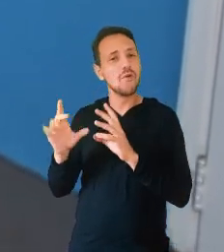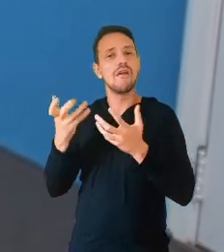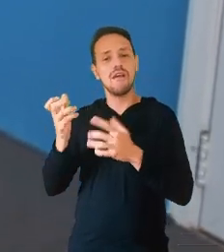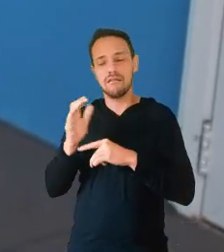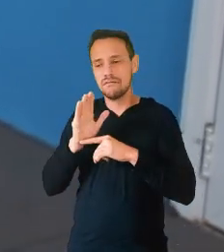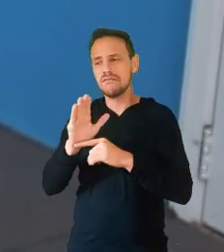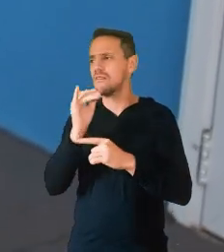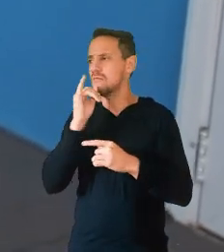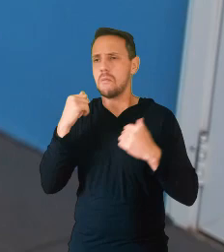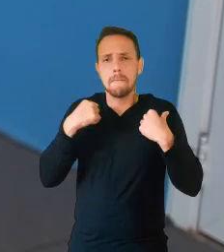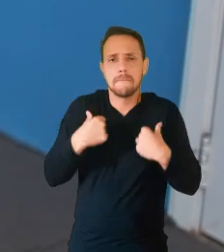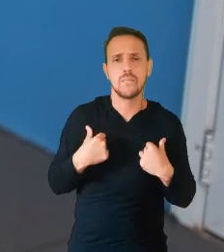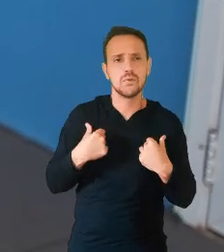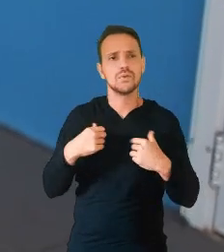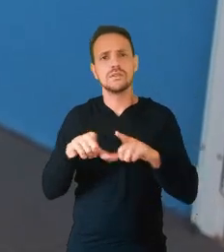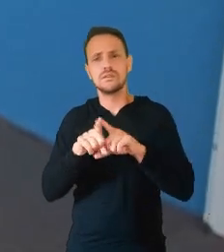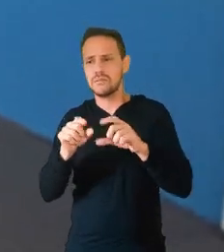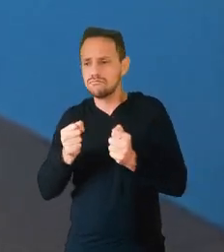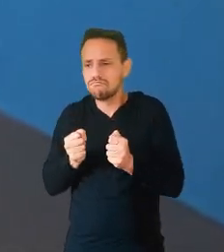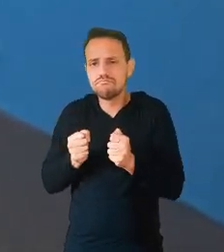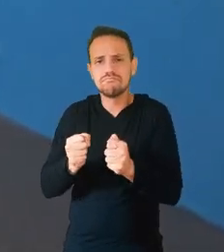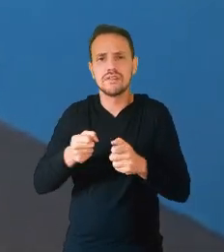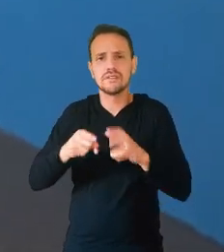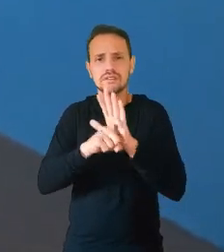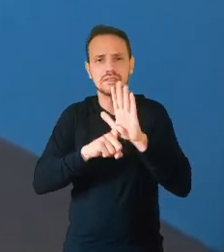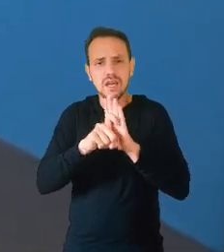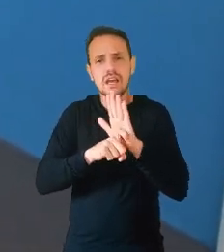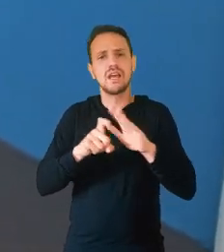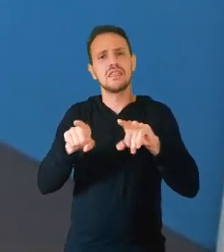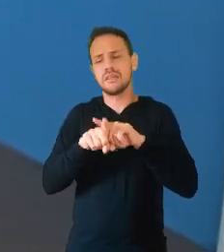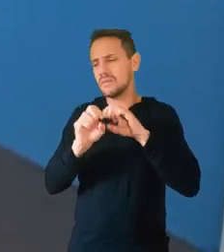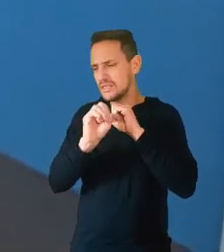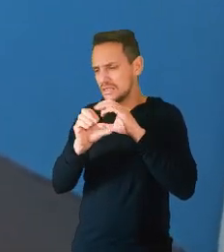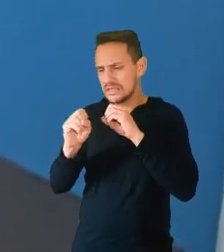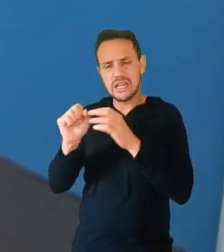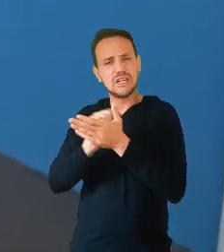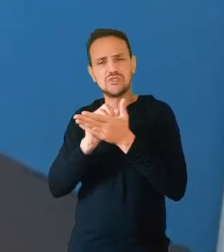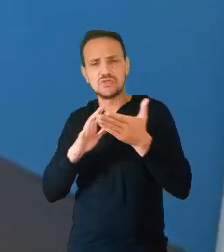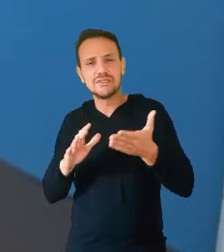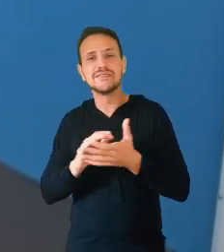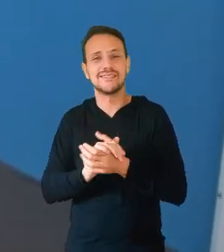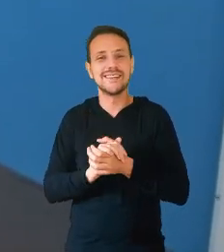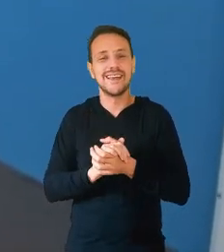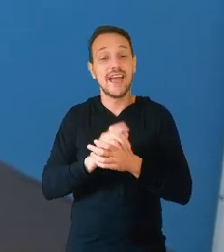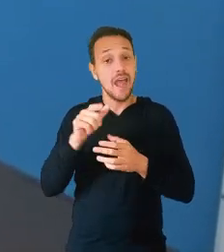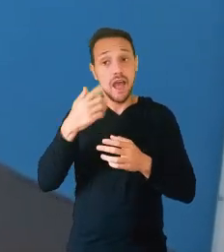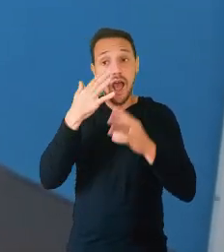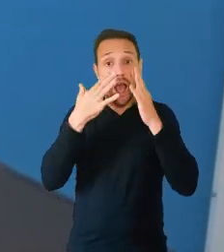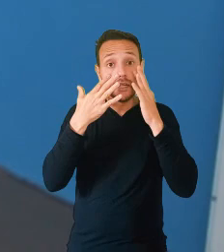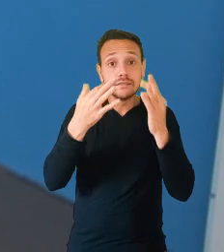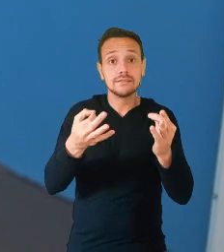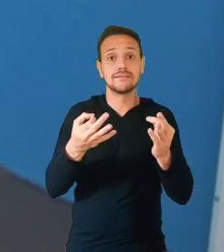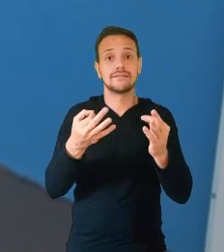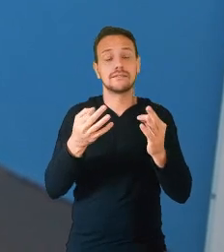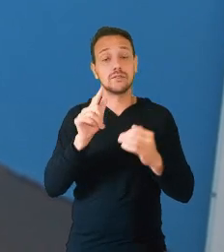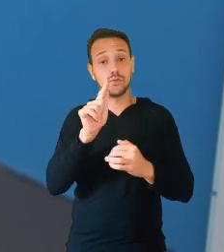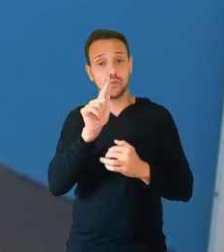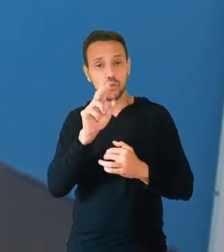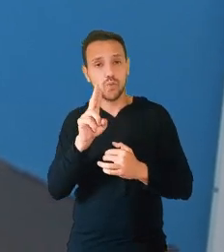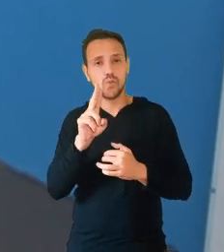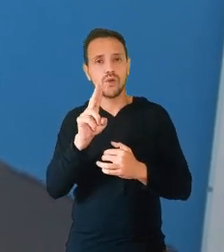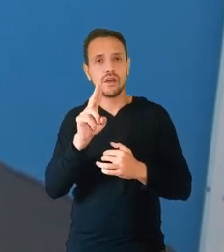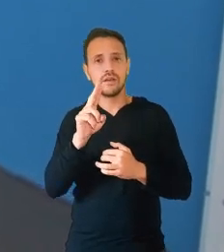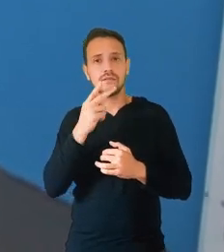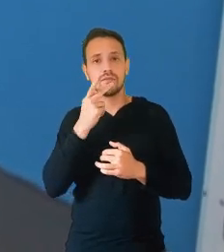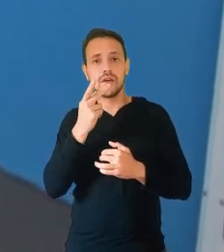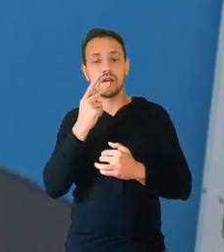queria ajudar ele de alguma forma, carregando a mochilinha, empurrando a cadeira, ensinando ele a fazer as atividades. E ele prestava atenção.